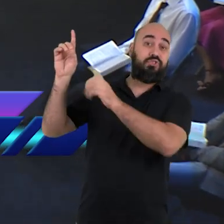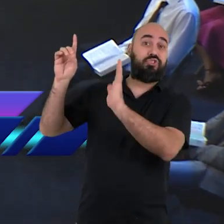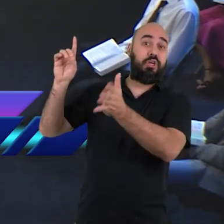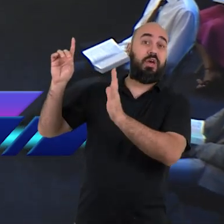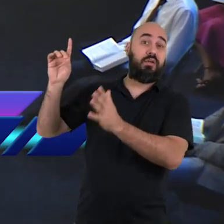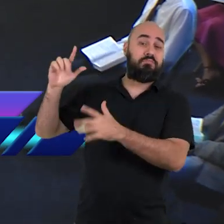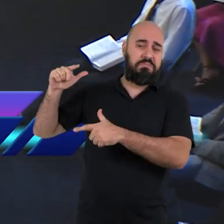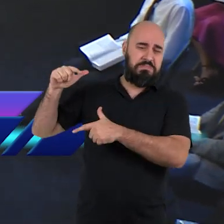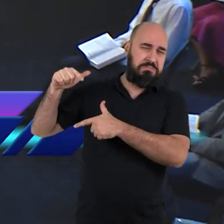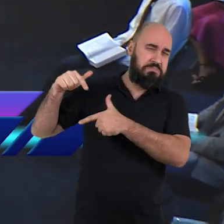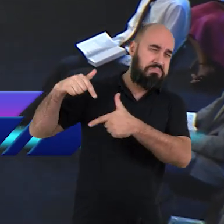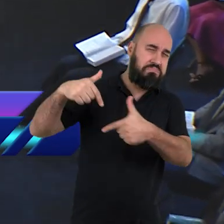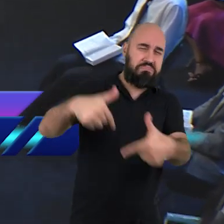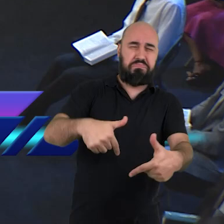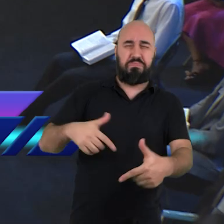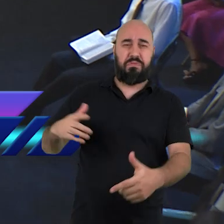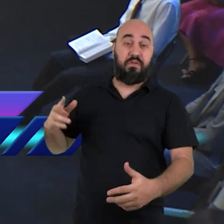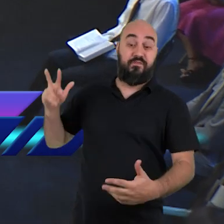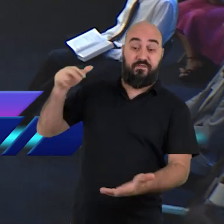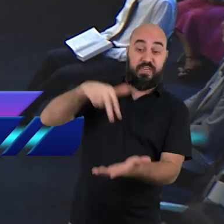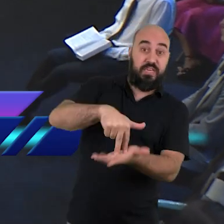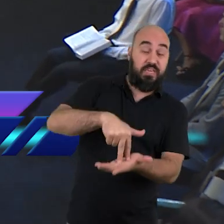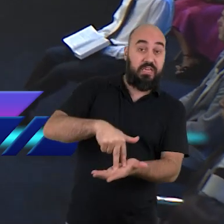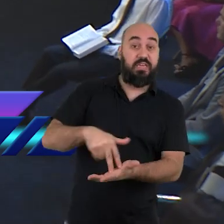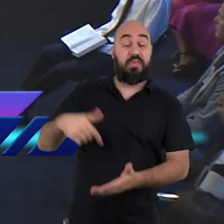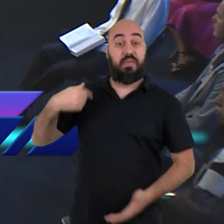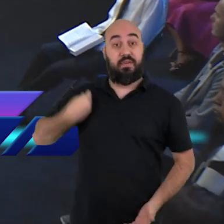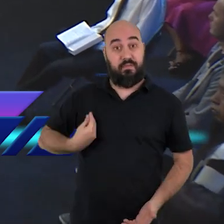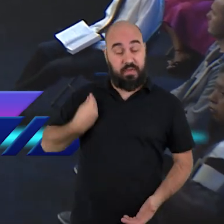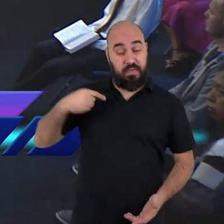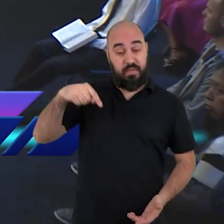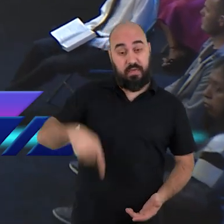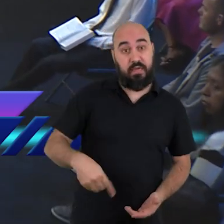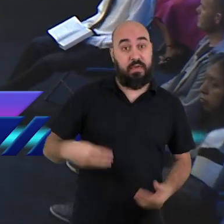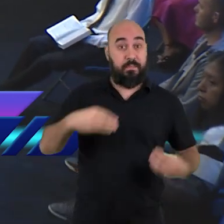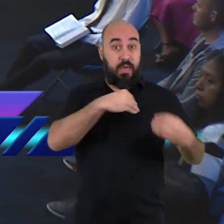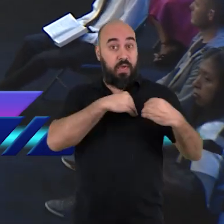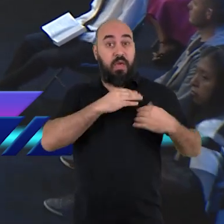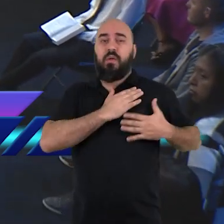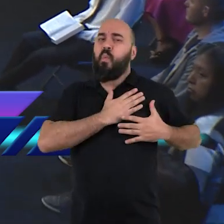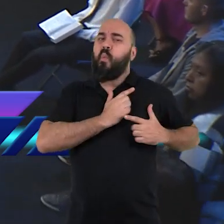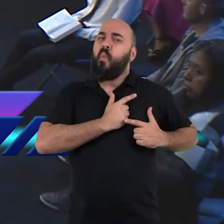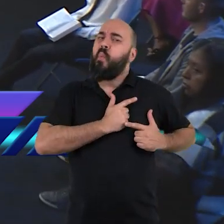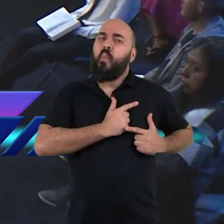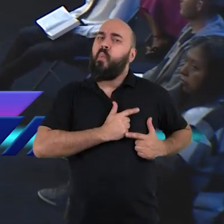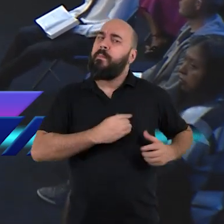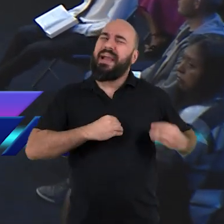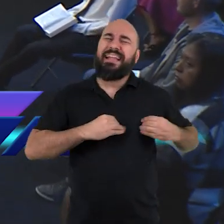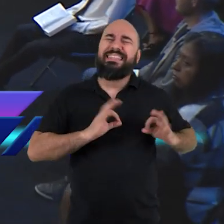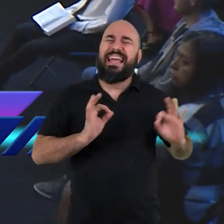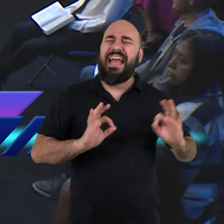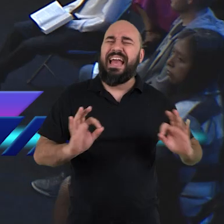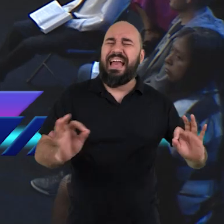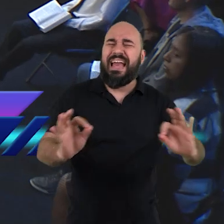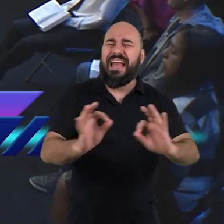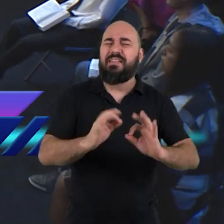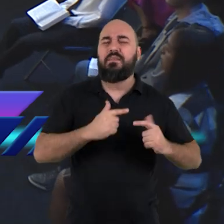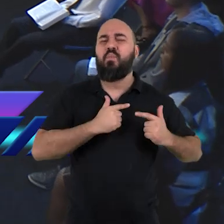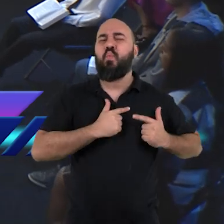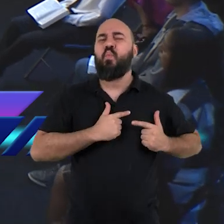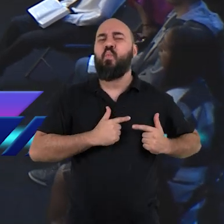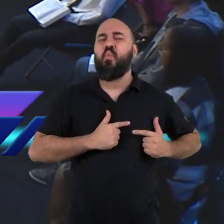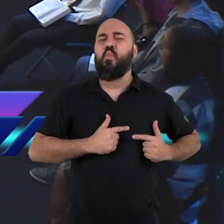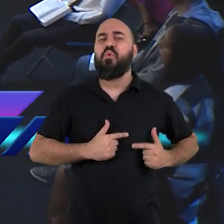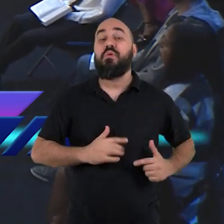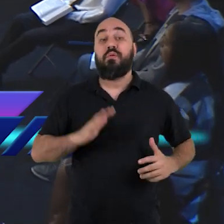mais difícil, que foi vir à terra e viver uma vida sem pecado. Agora, a vida de Jesus não era